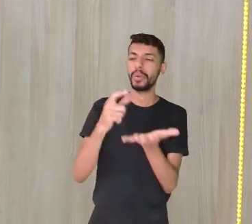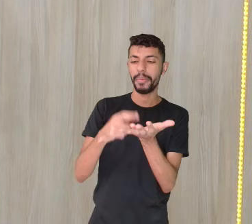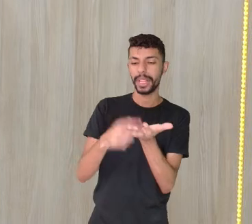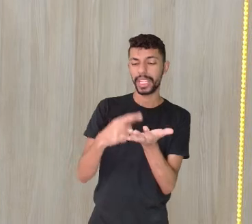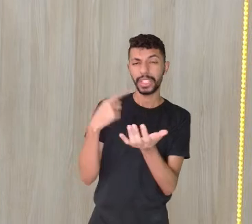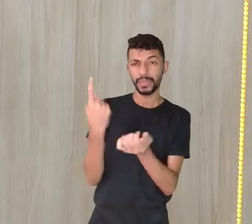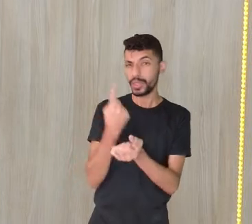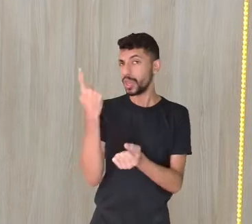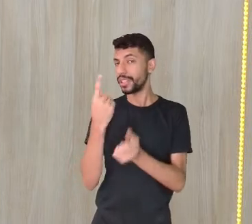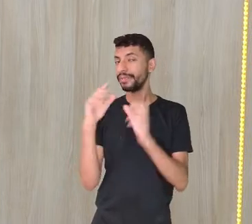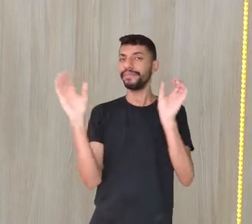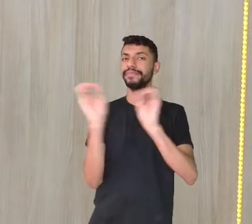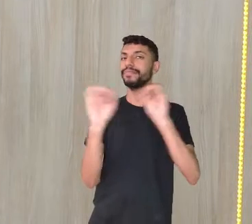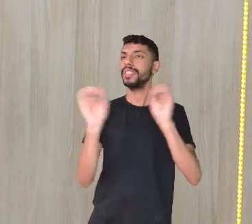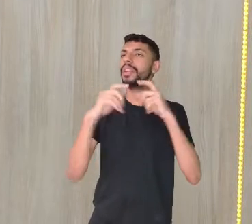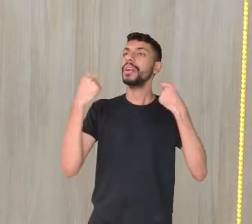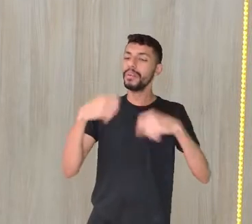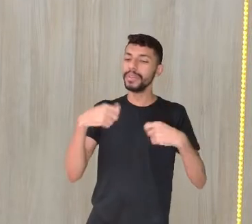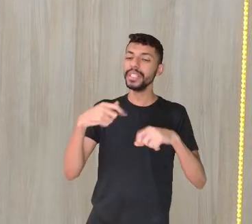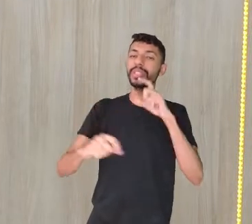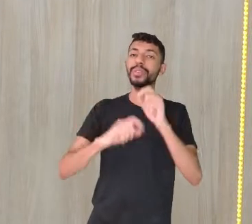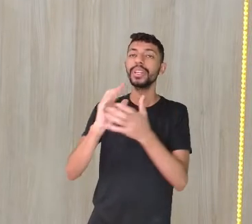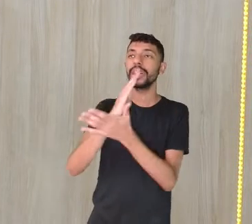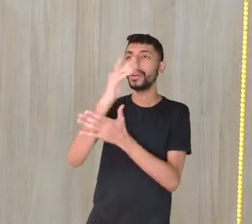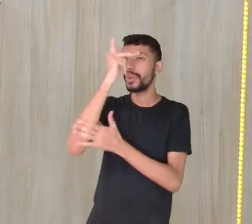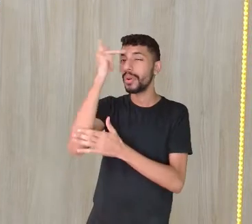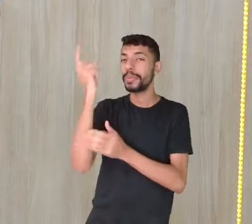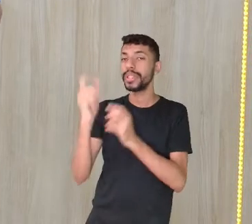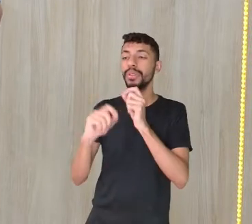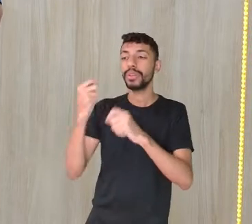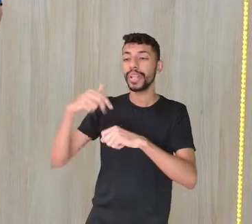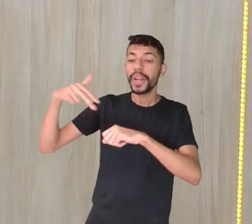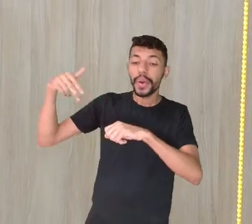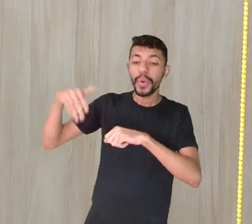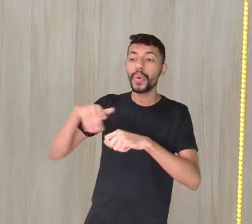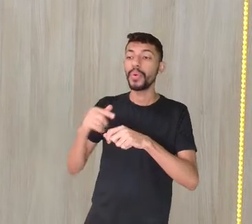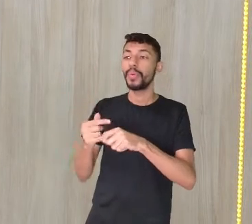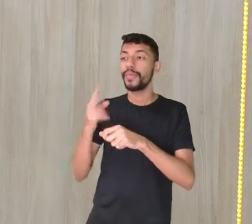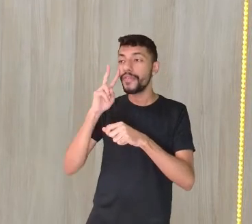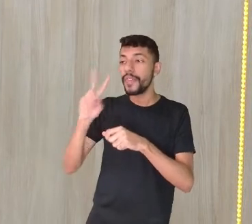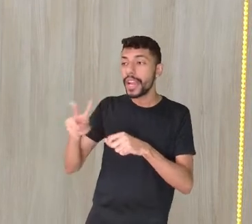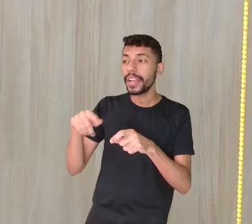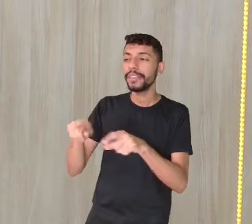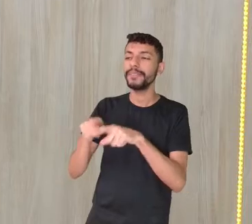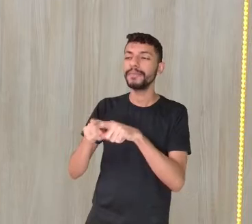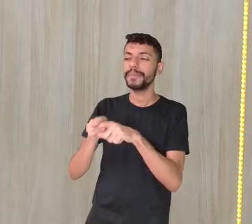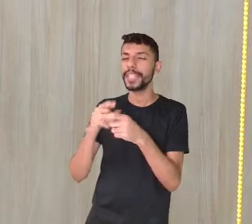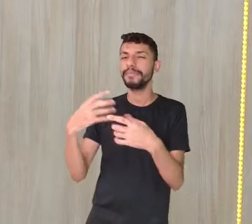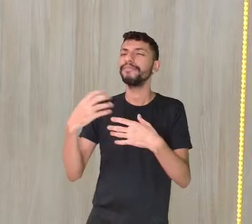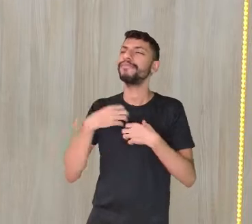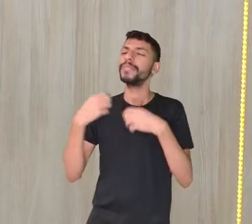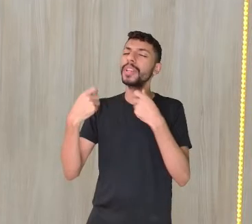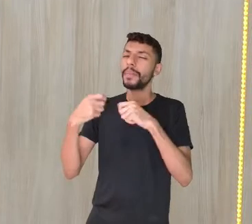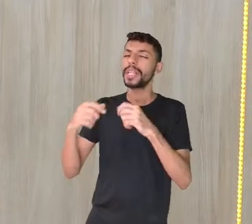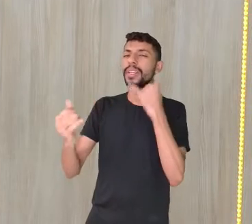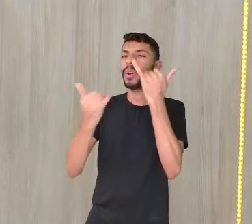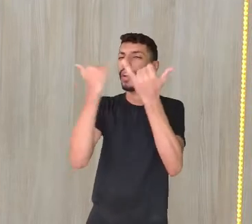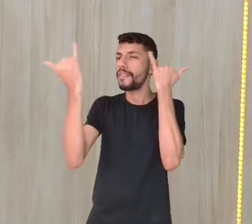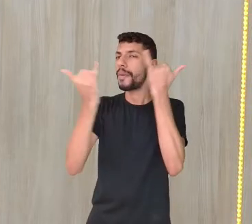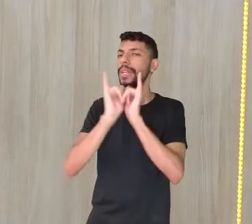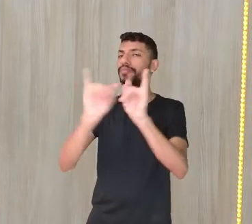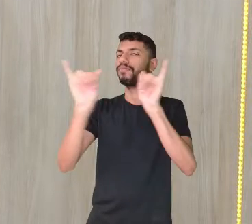sozinho. Foi preciso, né, alguém que passou por lá e teve a sensibilidade de alimentar, de botar a informação lá